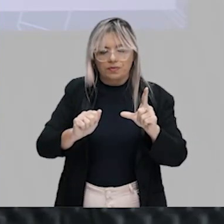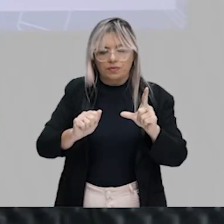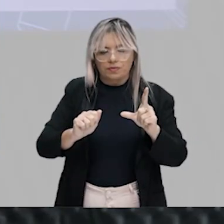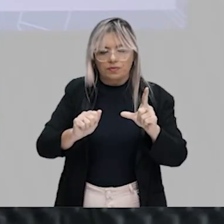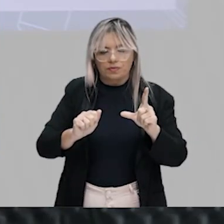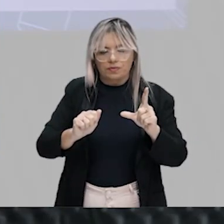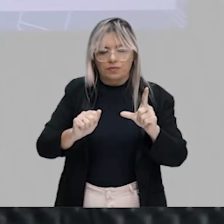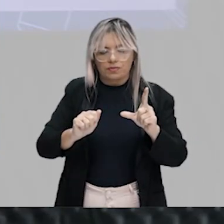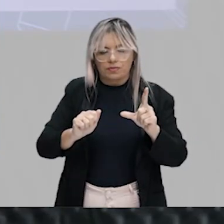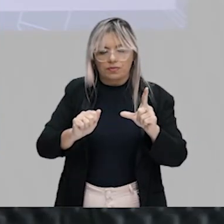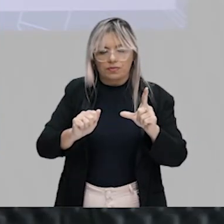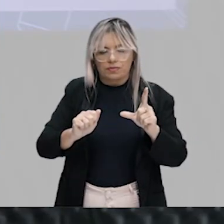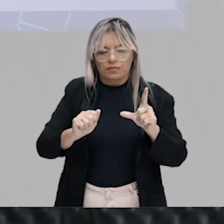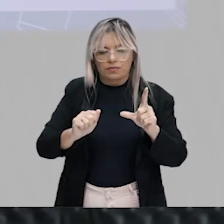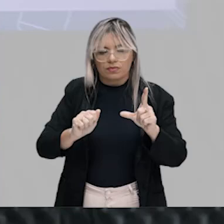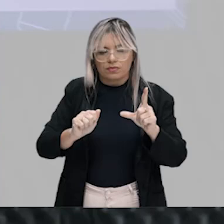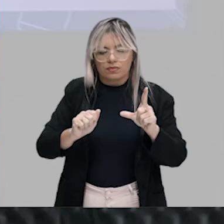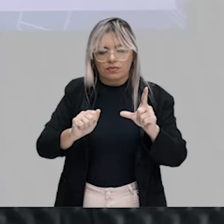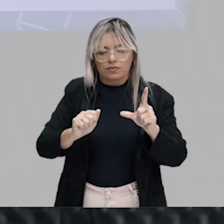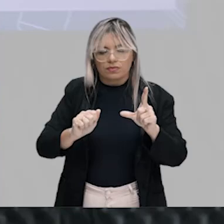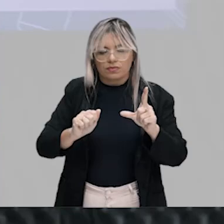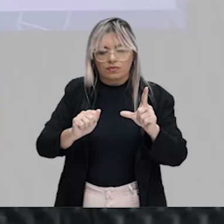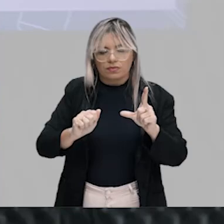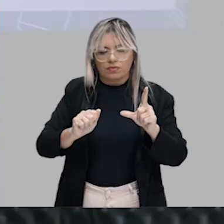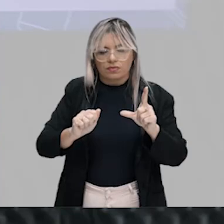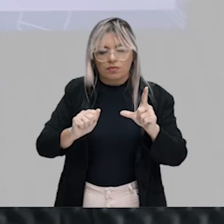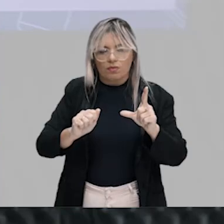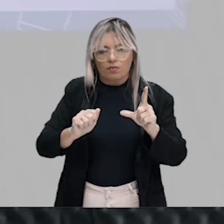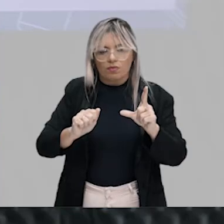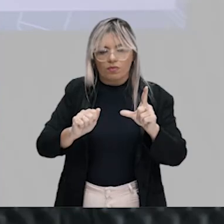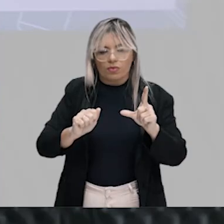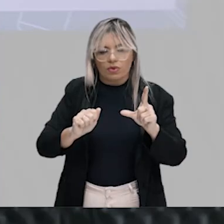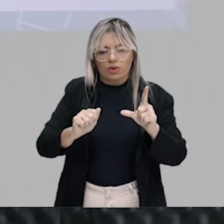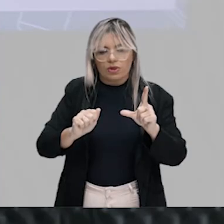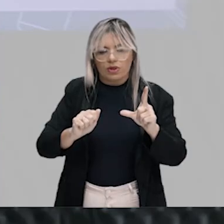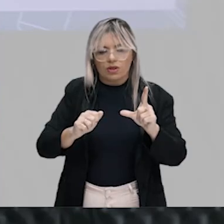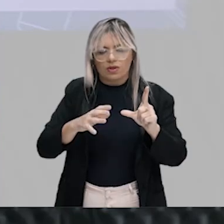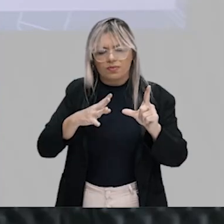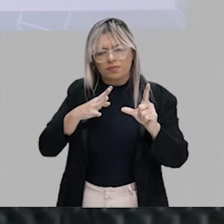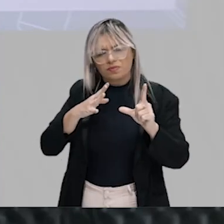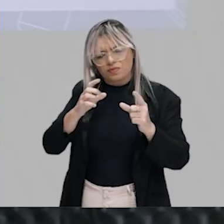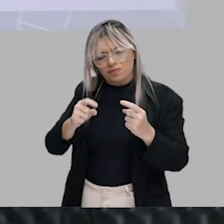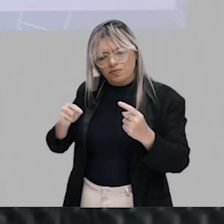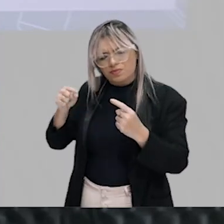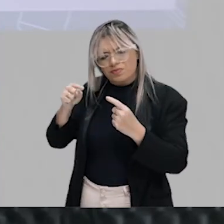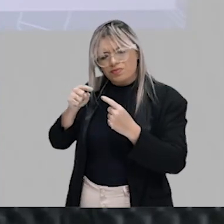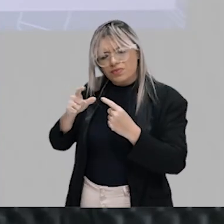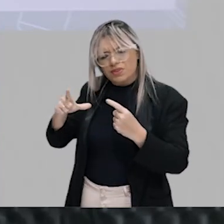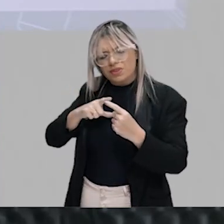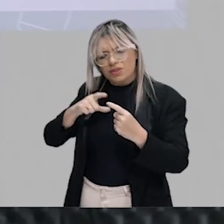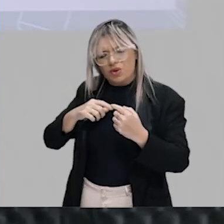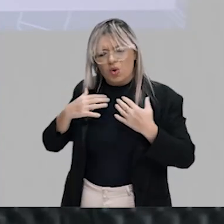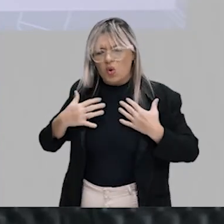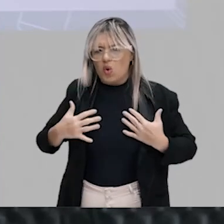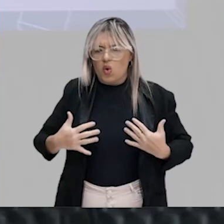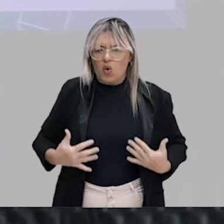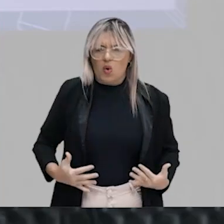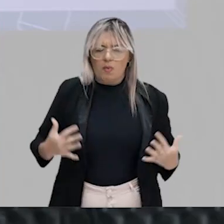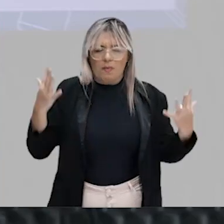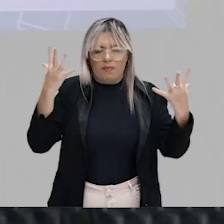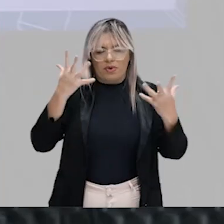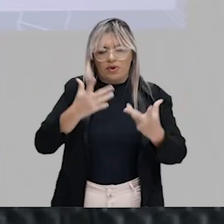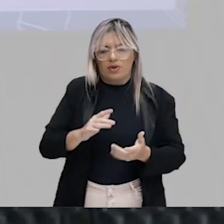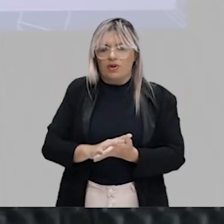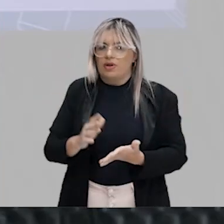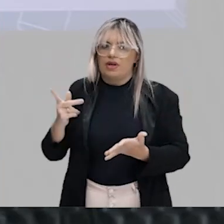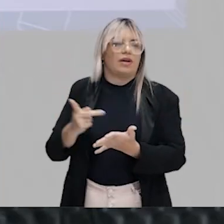saudável. Reconhecer o quê? O objetivo de ter um corpo belo. Não, isso deixa essa afirmativa, né, errada, porque